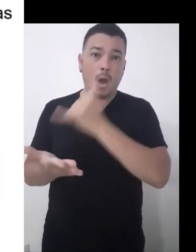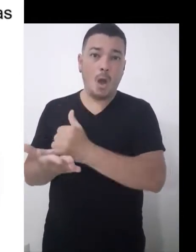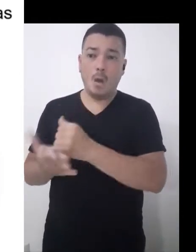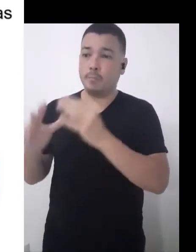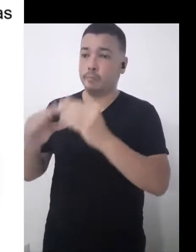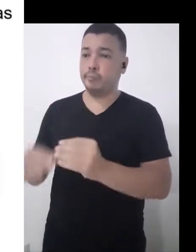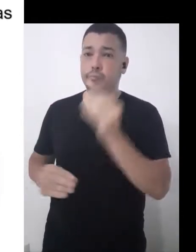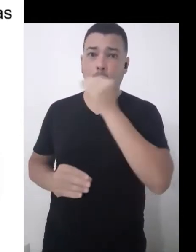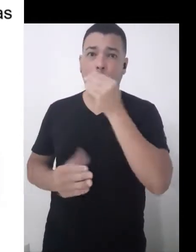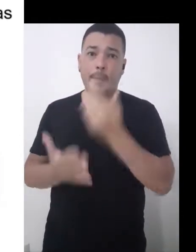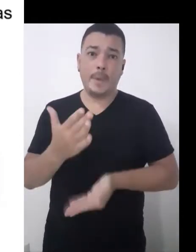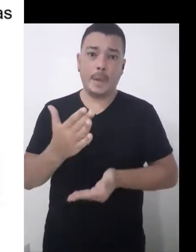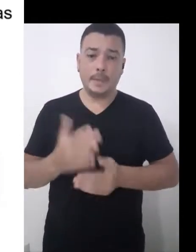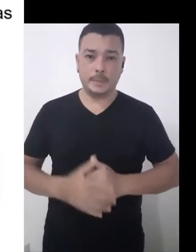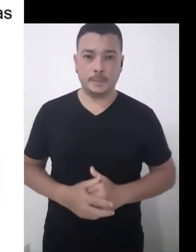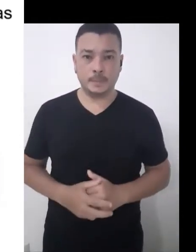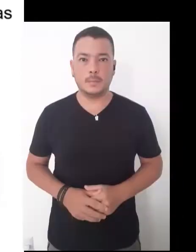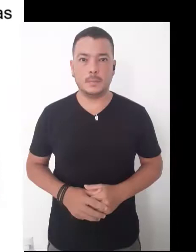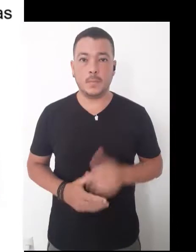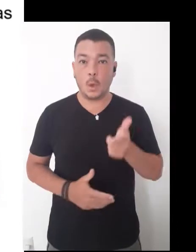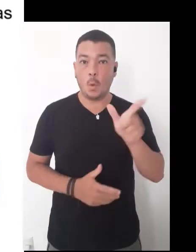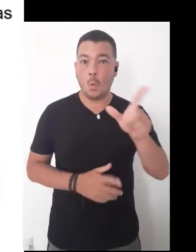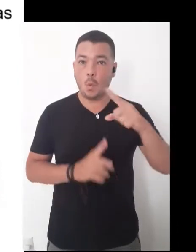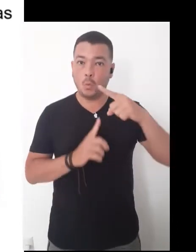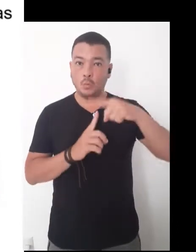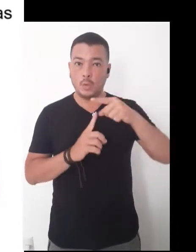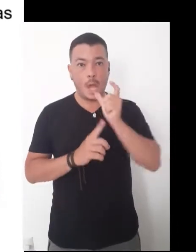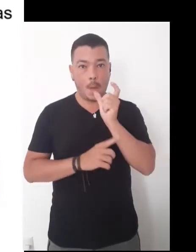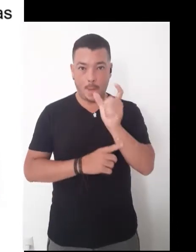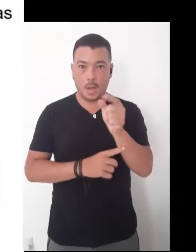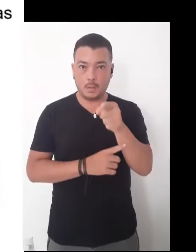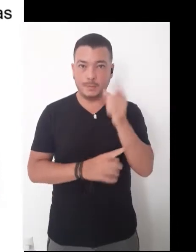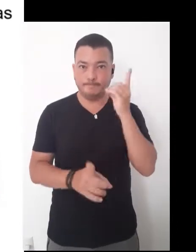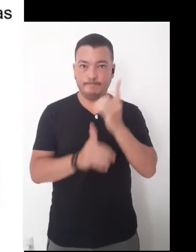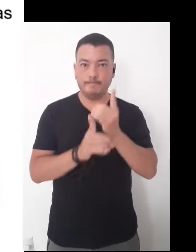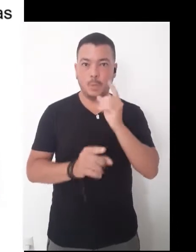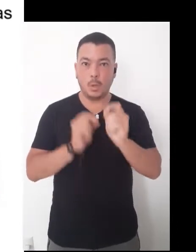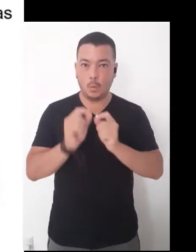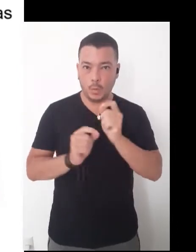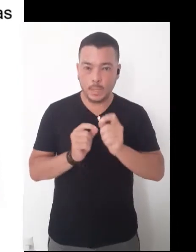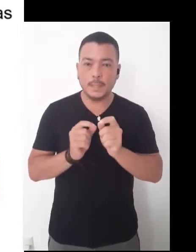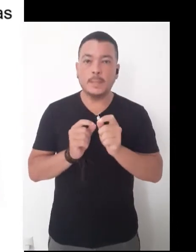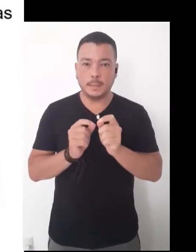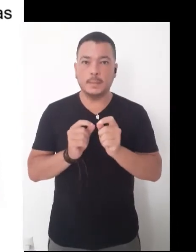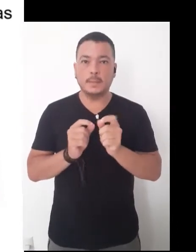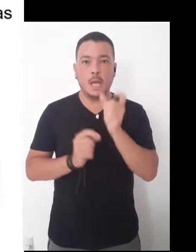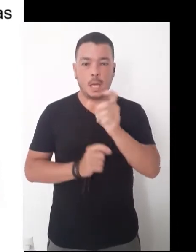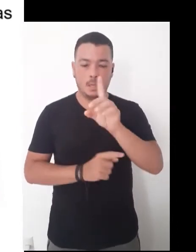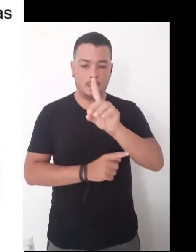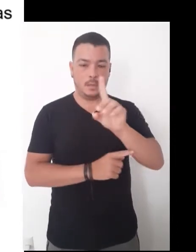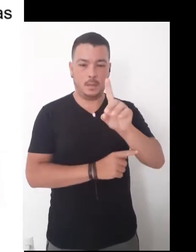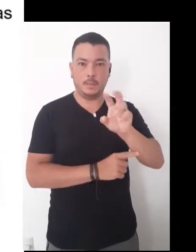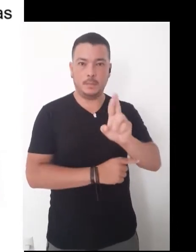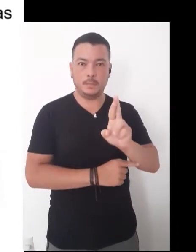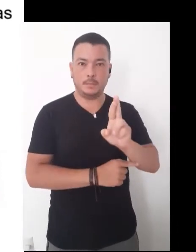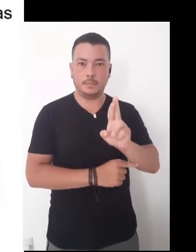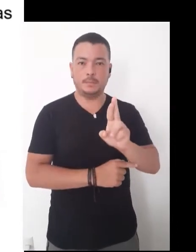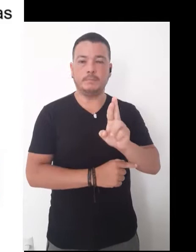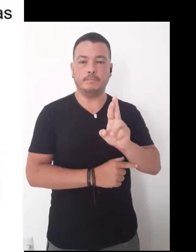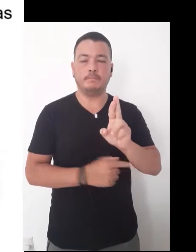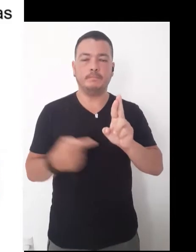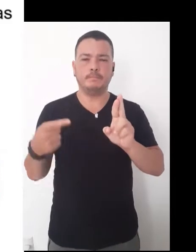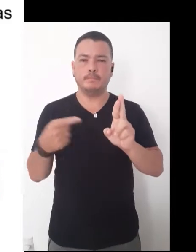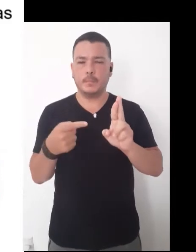que estava na memória RAM. Um outro termo que vocês vão encontrar é o termo DDR, né? Double Data